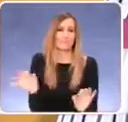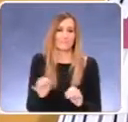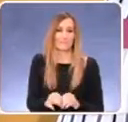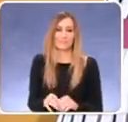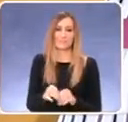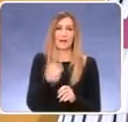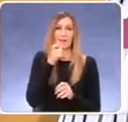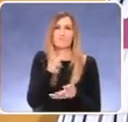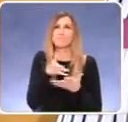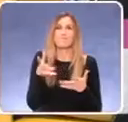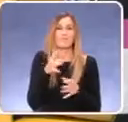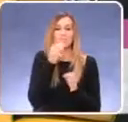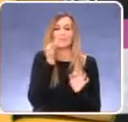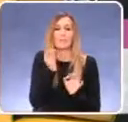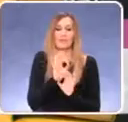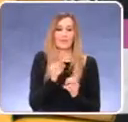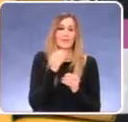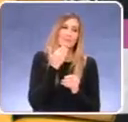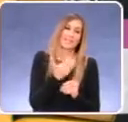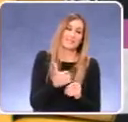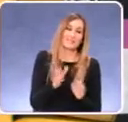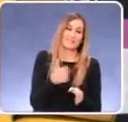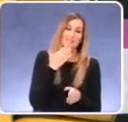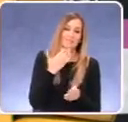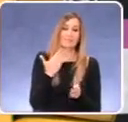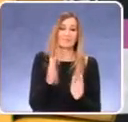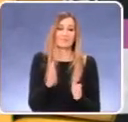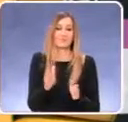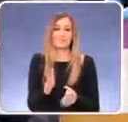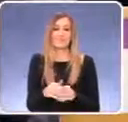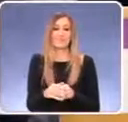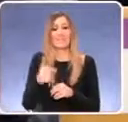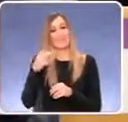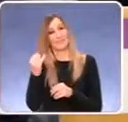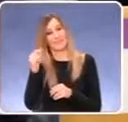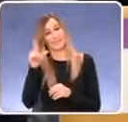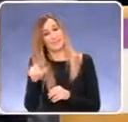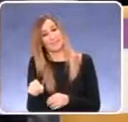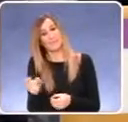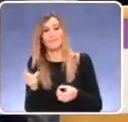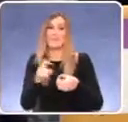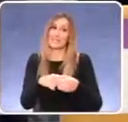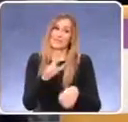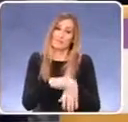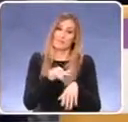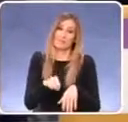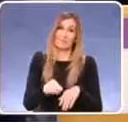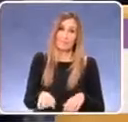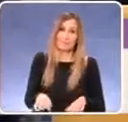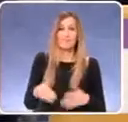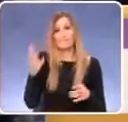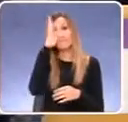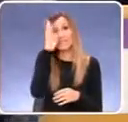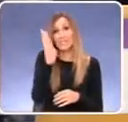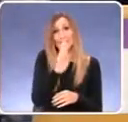palavras. Não tem que agradecer, é por isso que cá gastamos e é para isso que cá estamos também. Em parceria com o Dr. Paulo Malo. Já sabe, envie